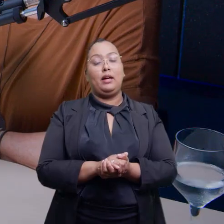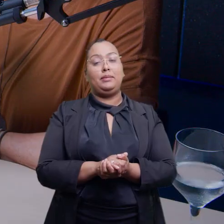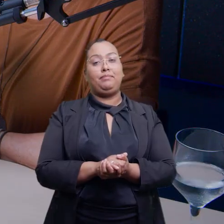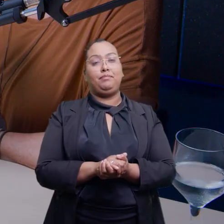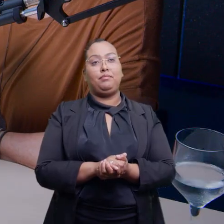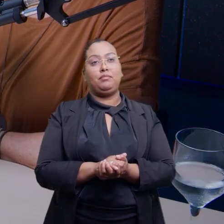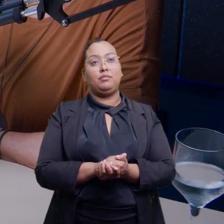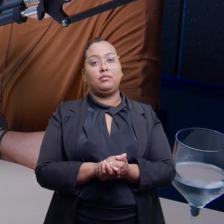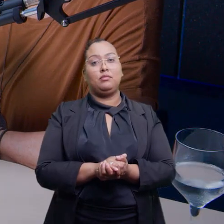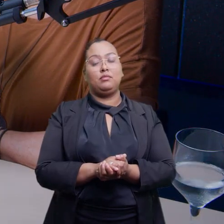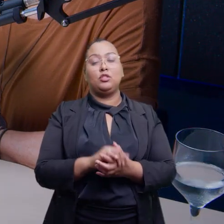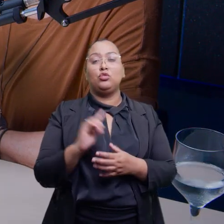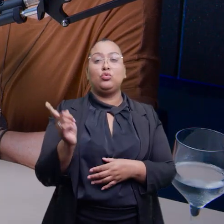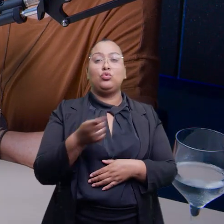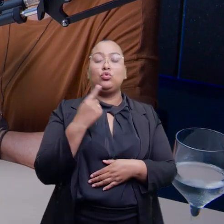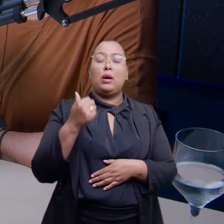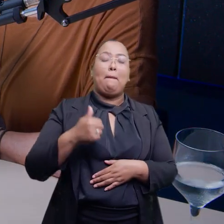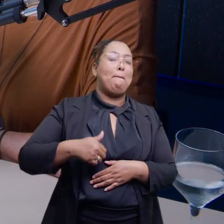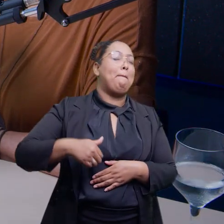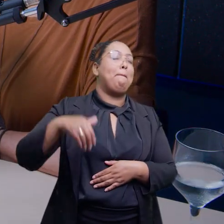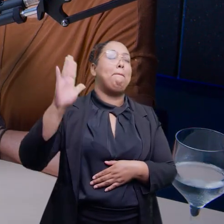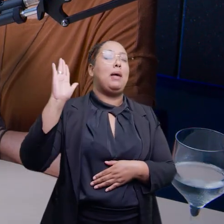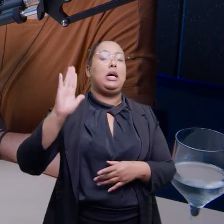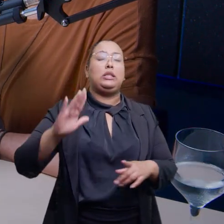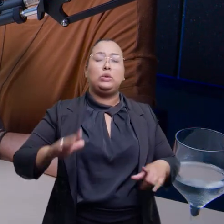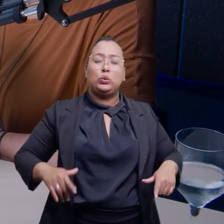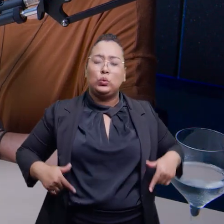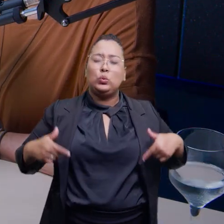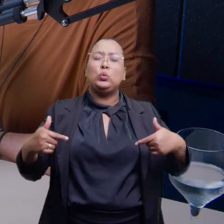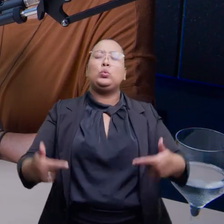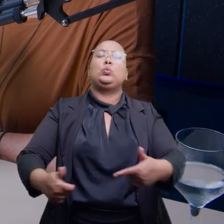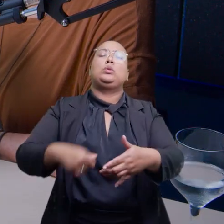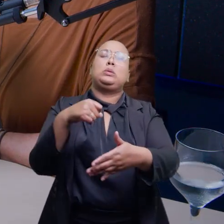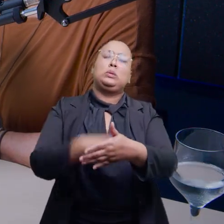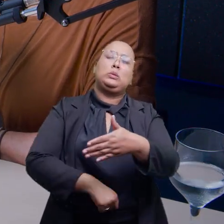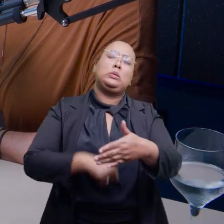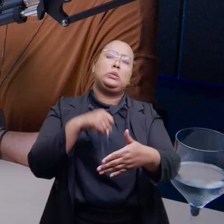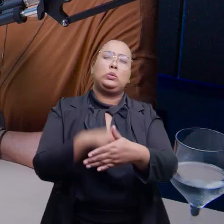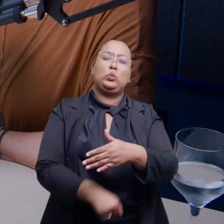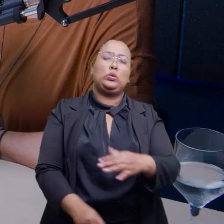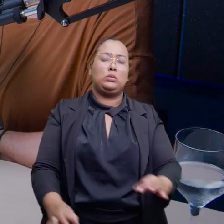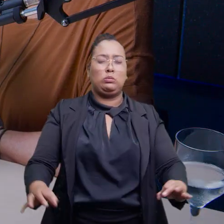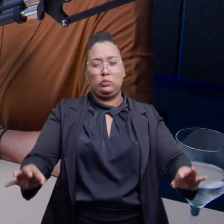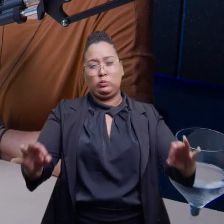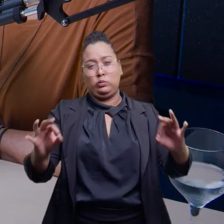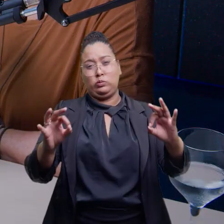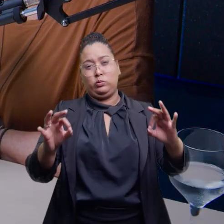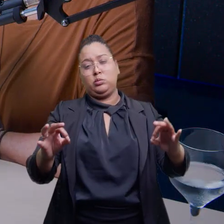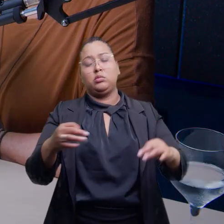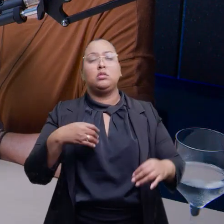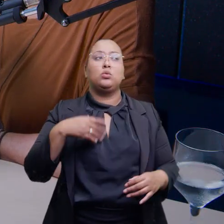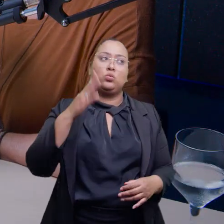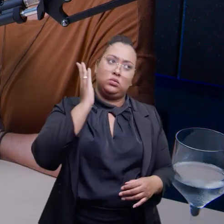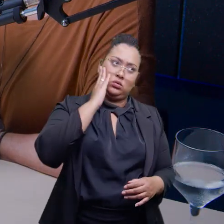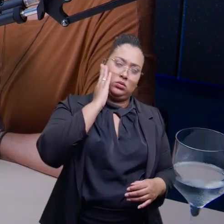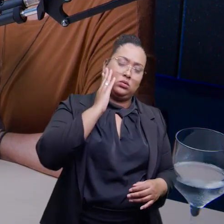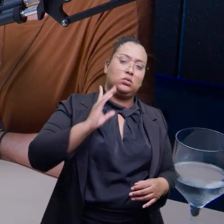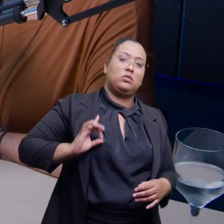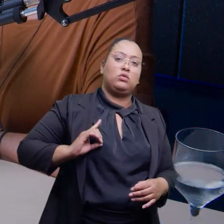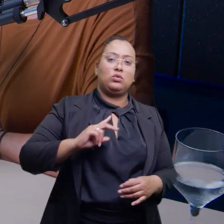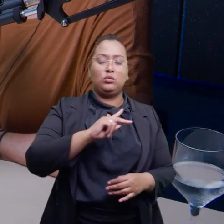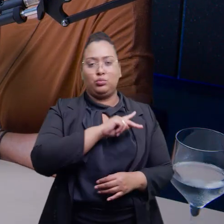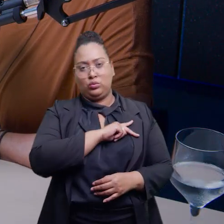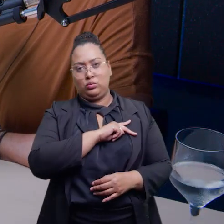nossa grande luta, eu diria, a nossa bandeira mesmo, né? E eu sei que a